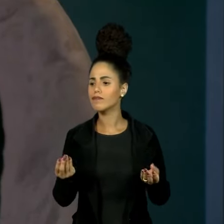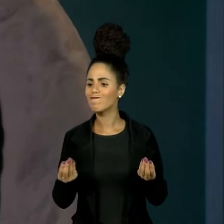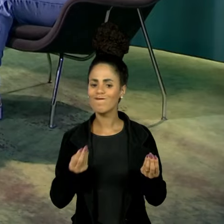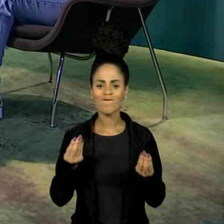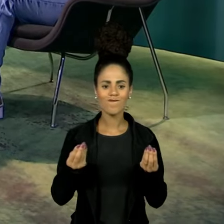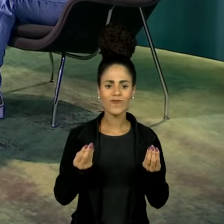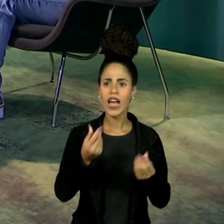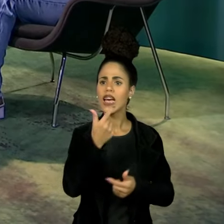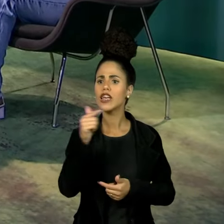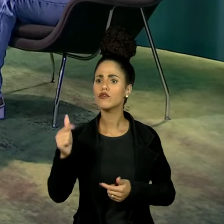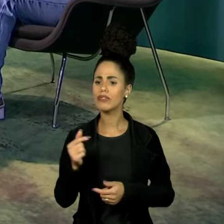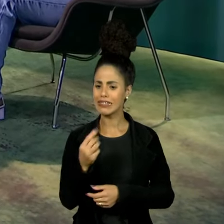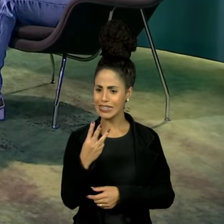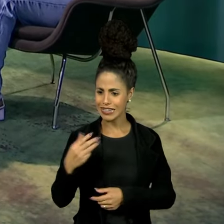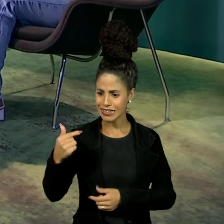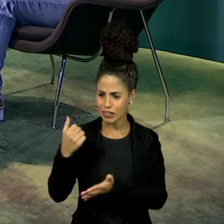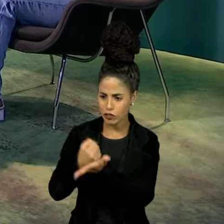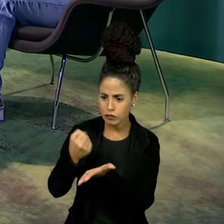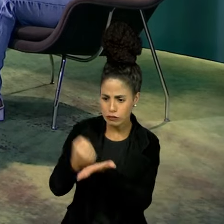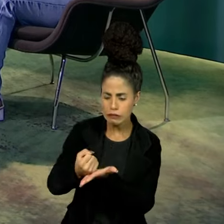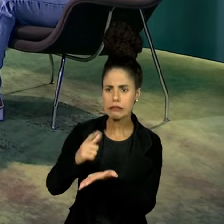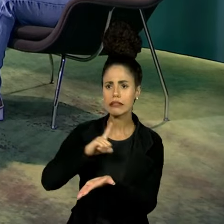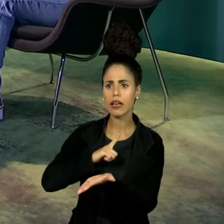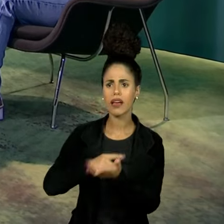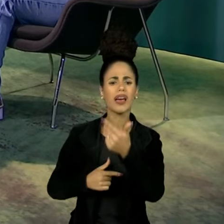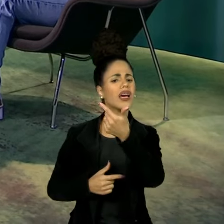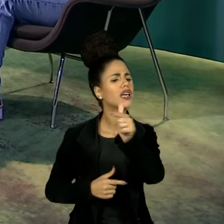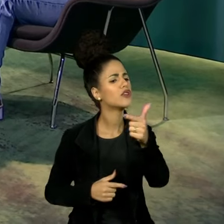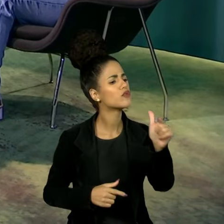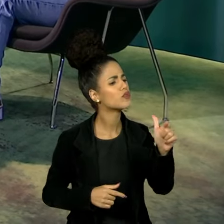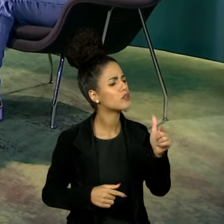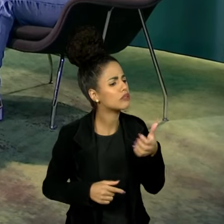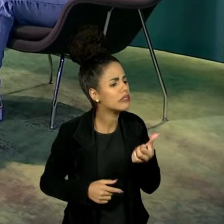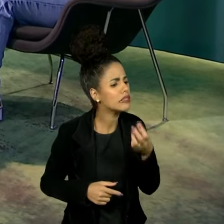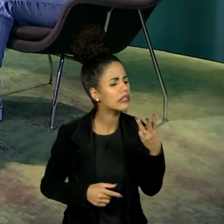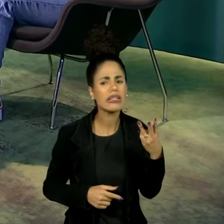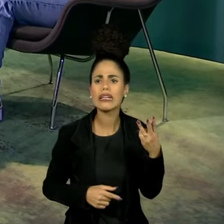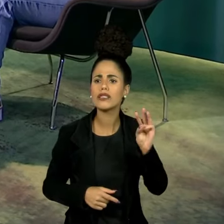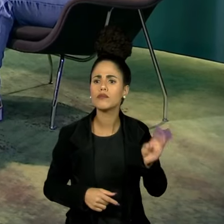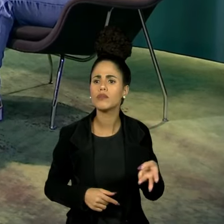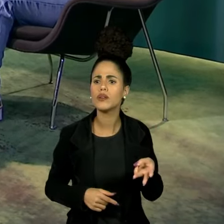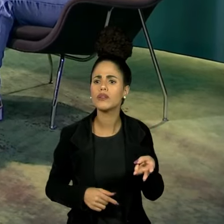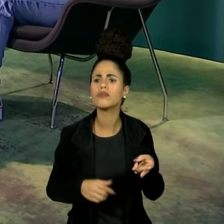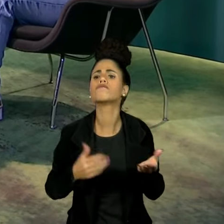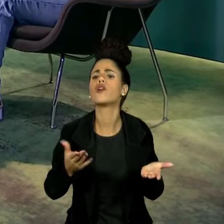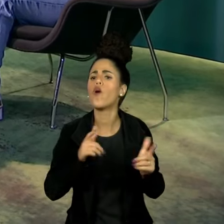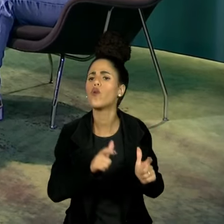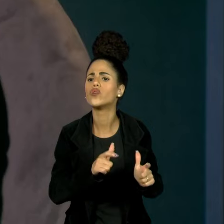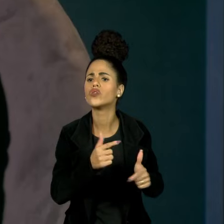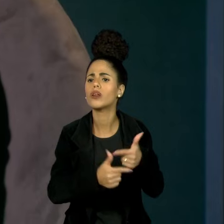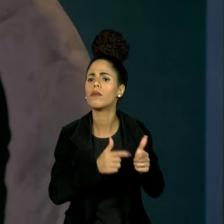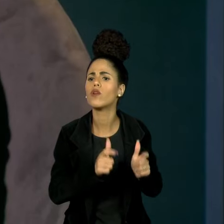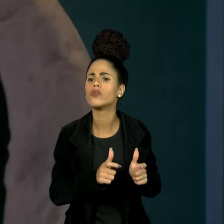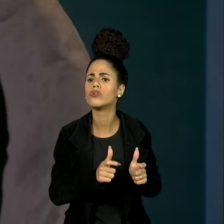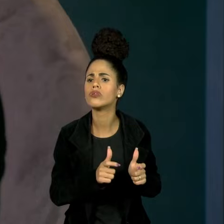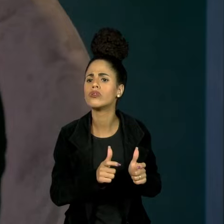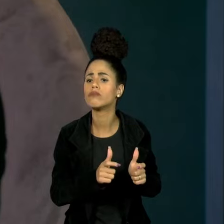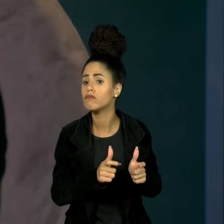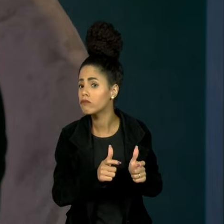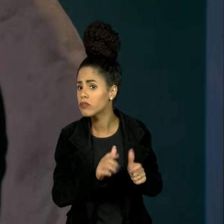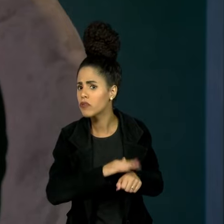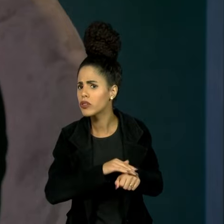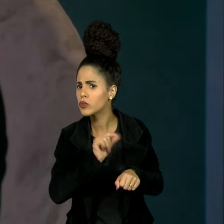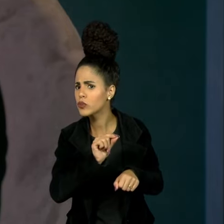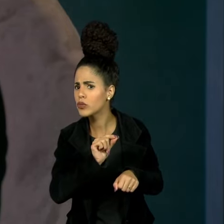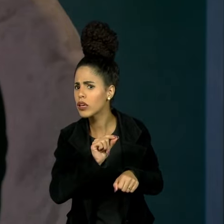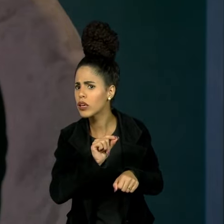porque 37 têm carteira assinada e os outros 63 milhões de pessoas. Eles estão